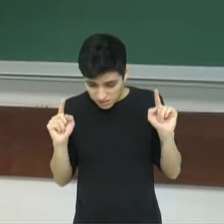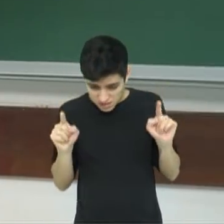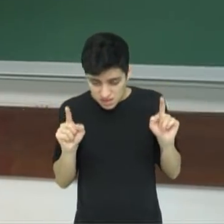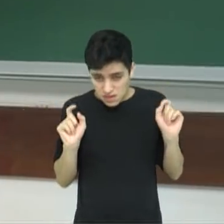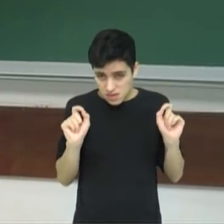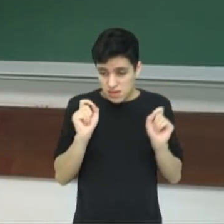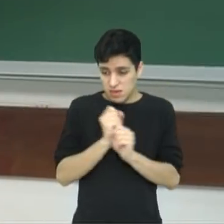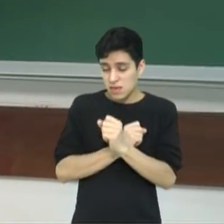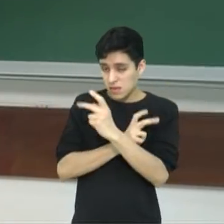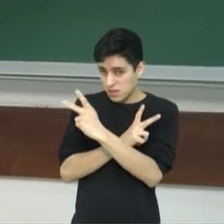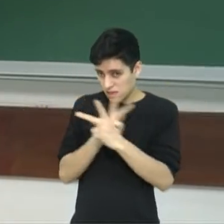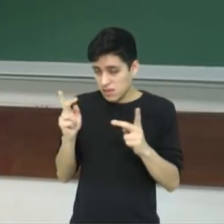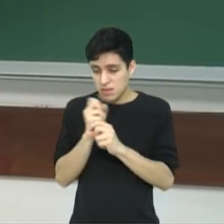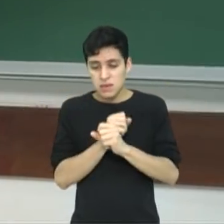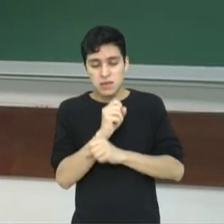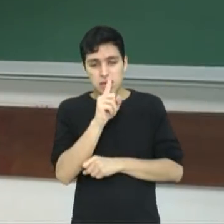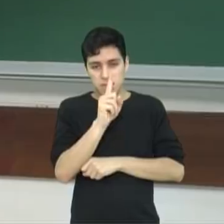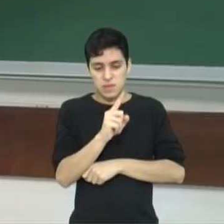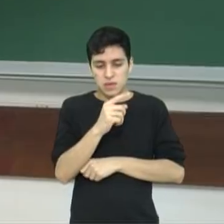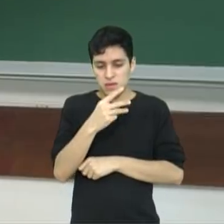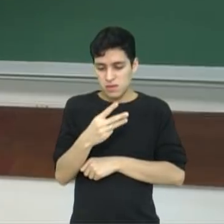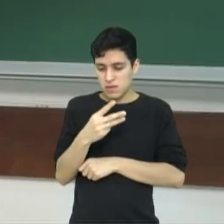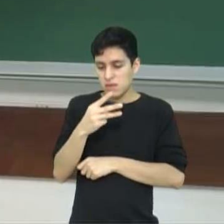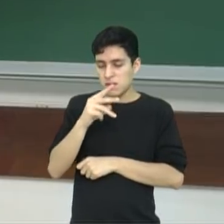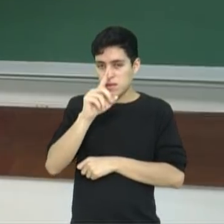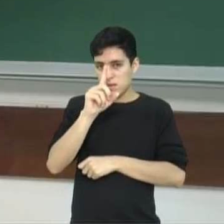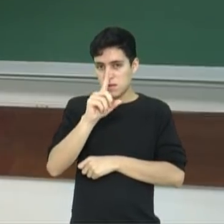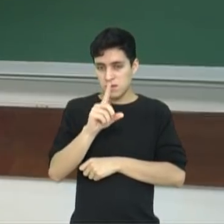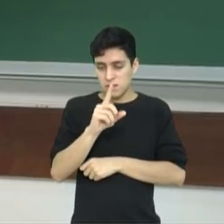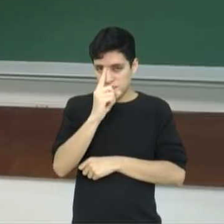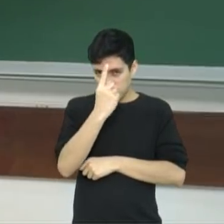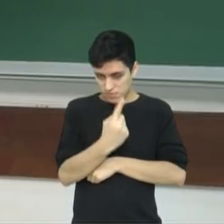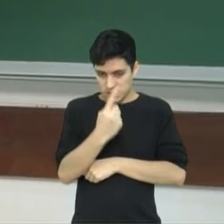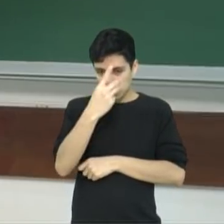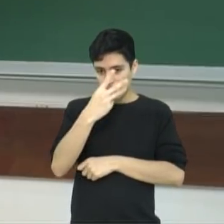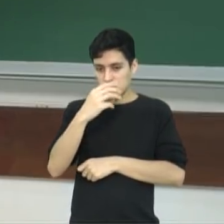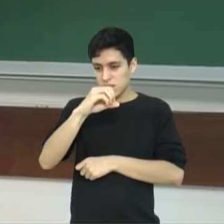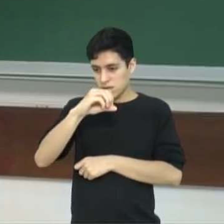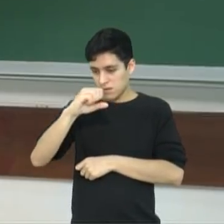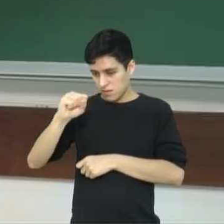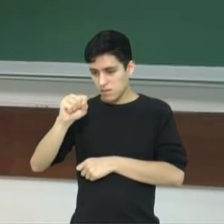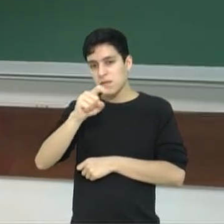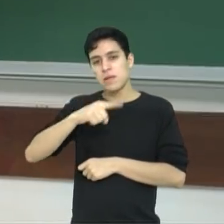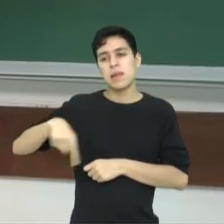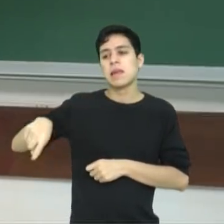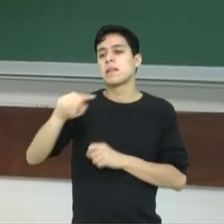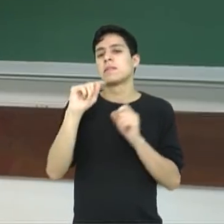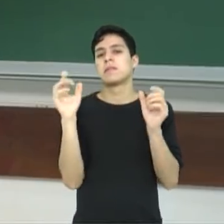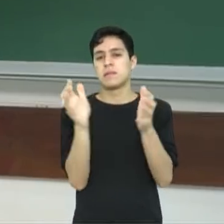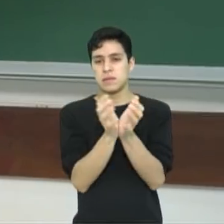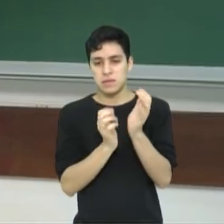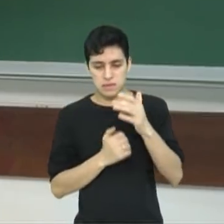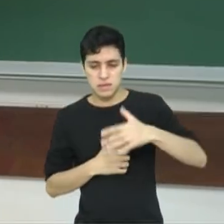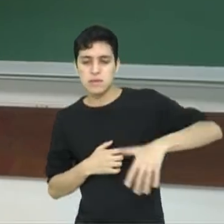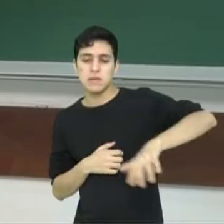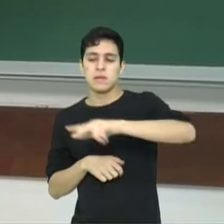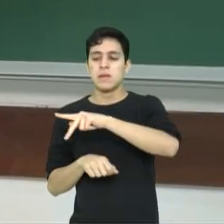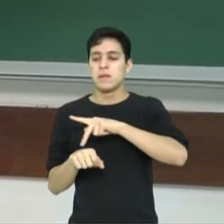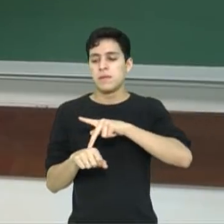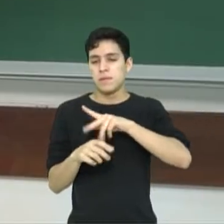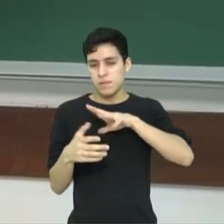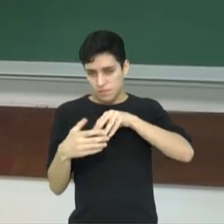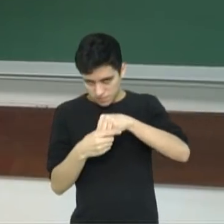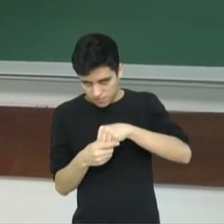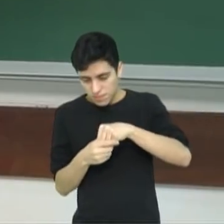né? Esse fato marcou o nascimento do Islã, em 630, né? Palavra que deriva do árabe, que significa